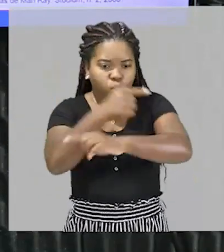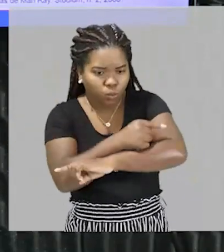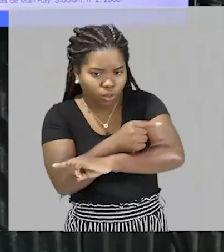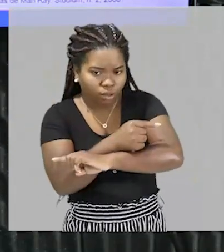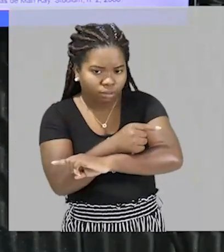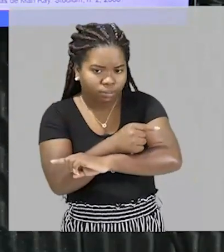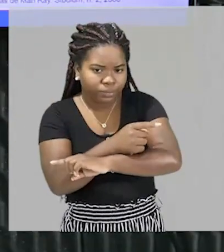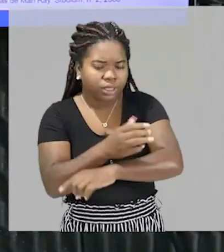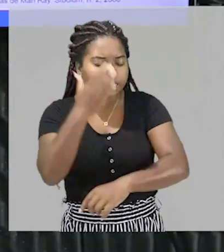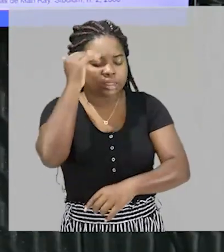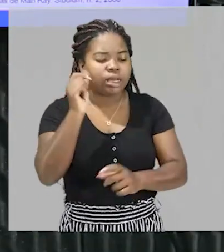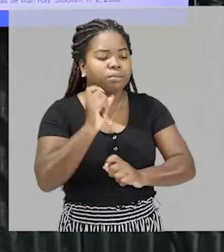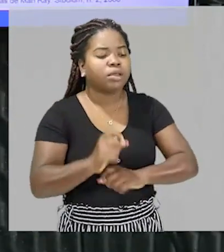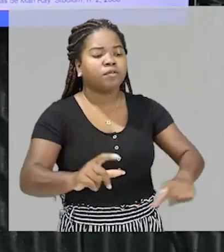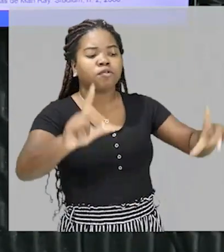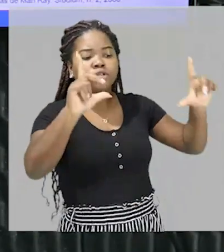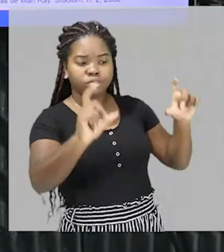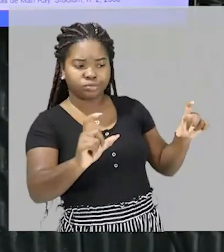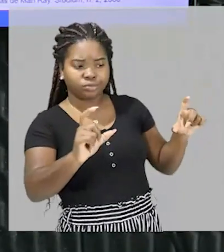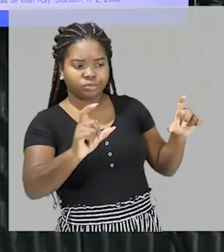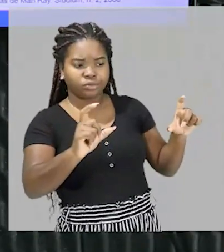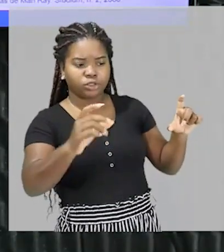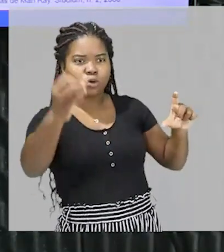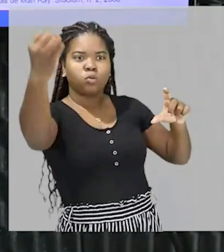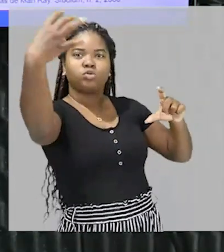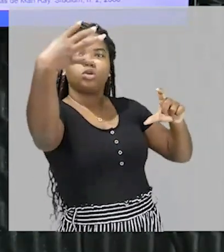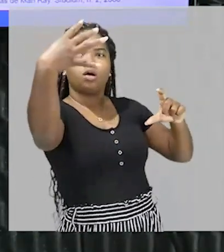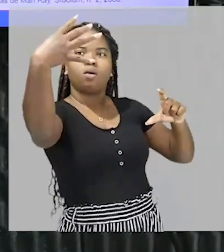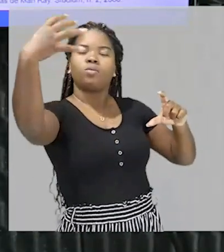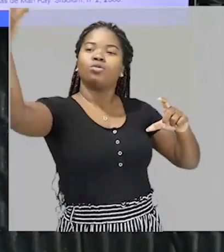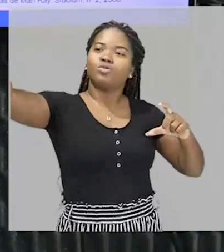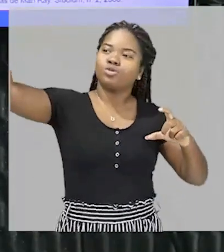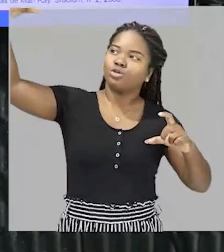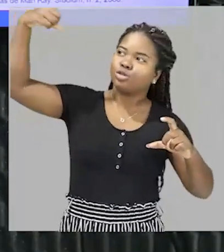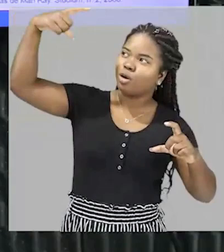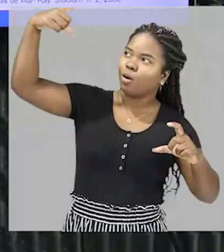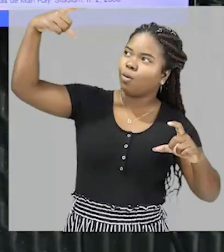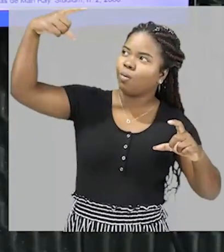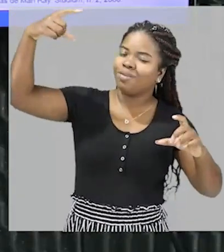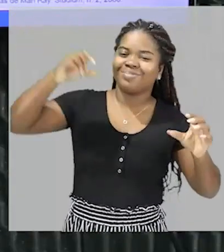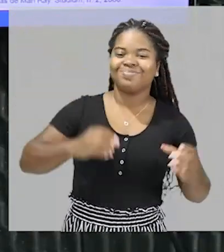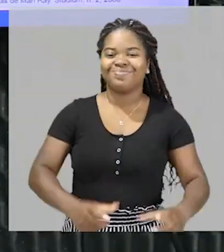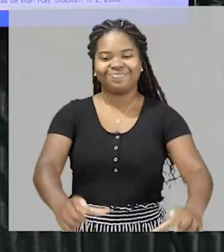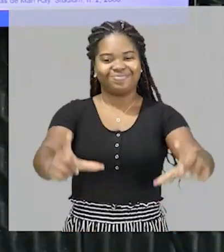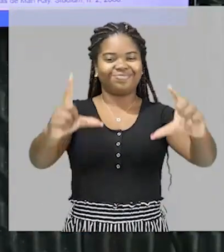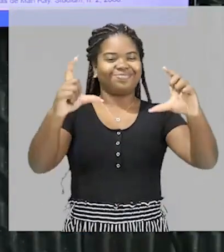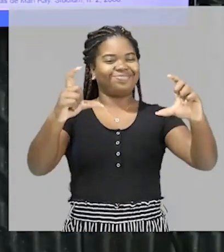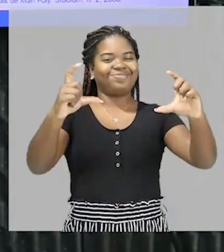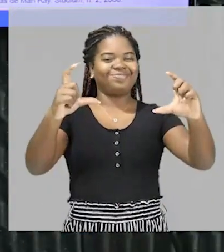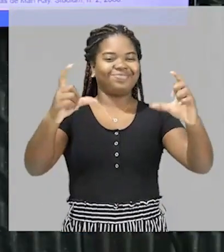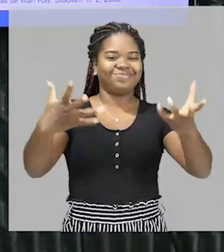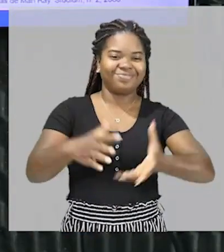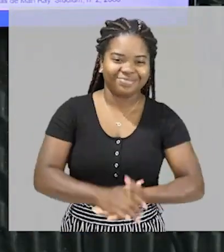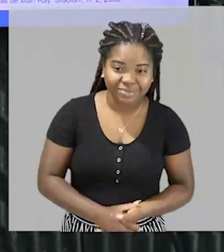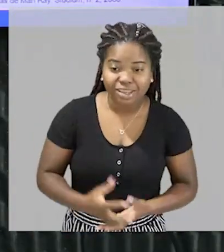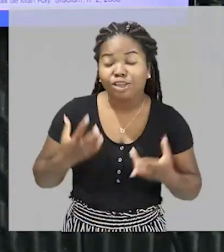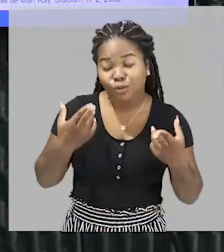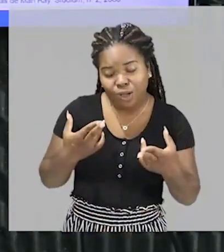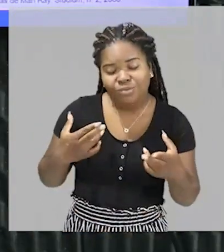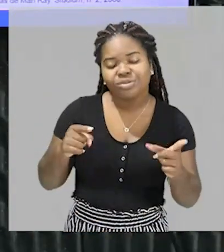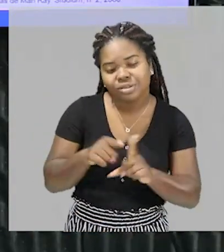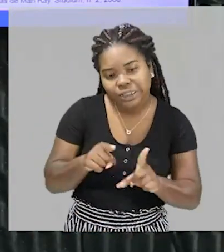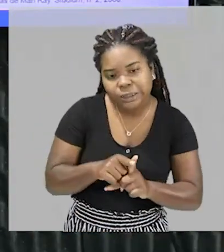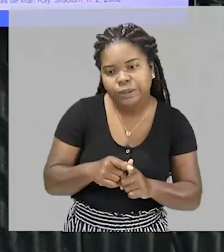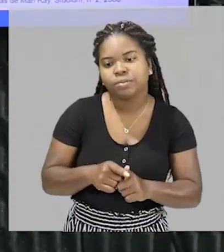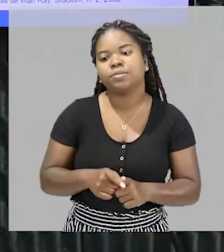fotografia que você tira com o sol na frente, que você fica só com uma silhueta? É bem semelhante ao fotograma. E aí, quando você